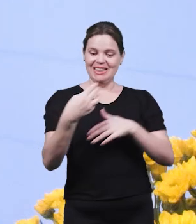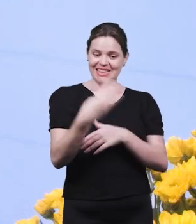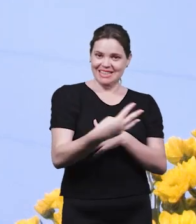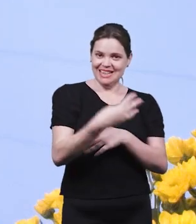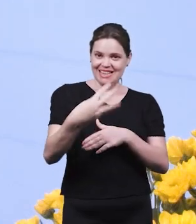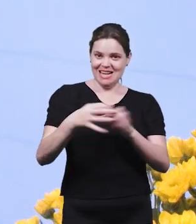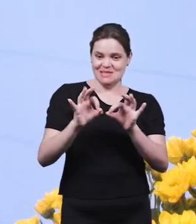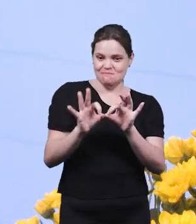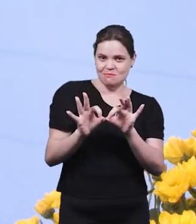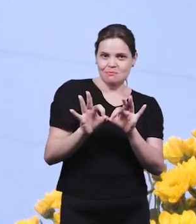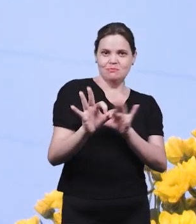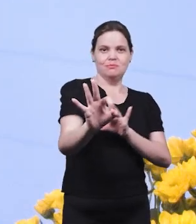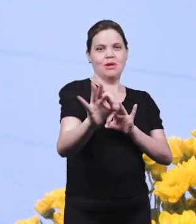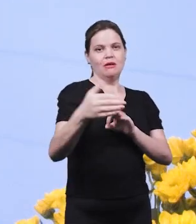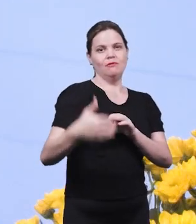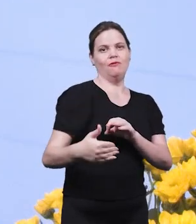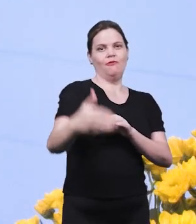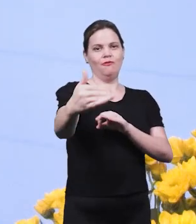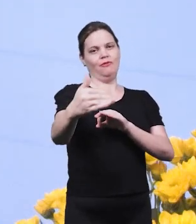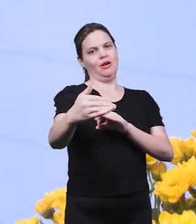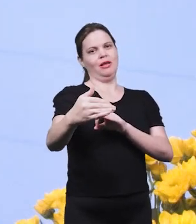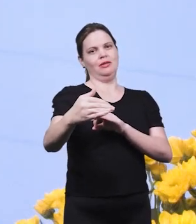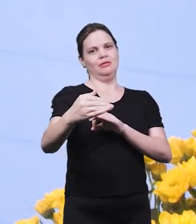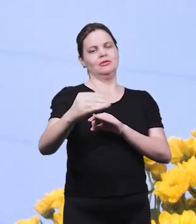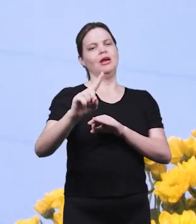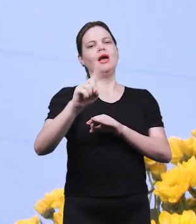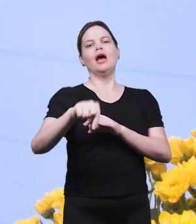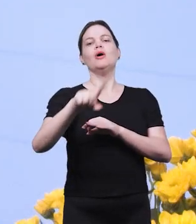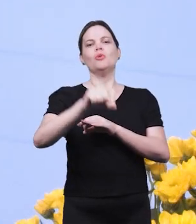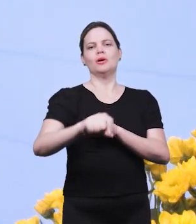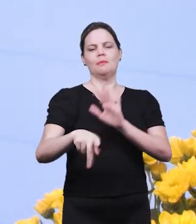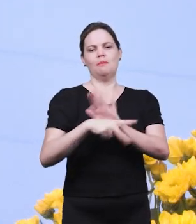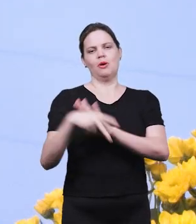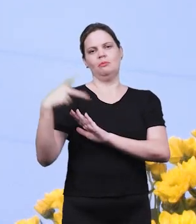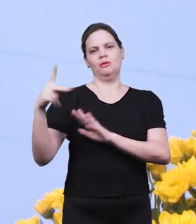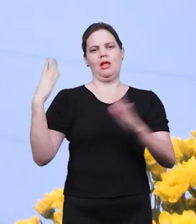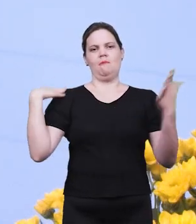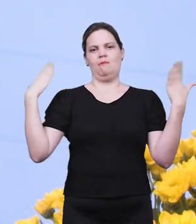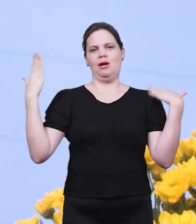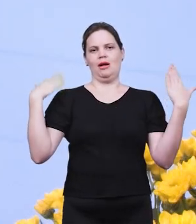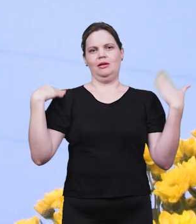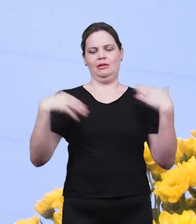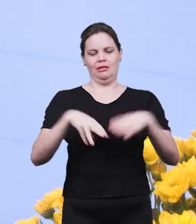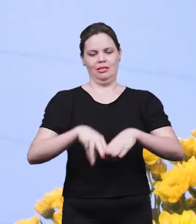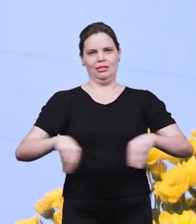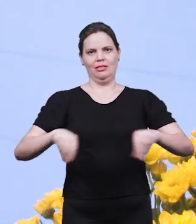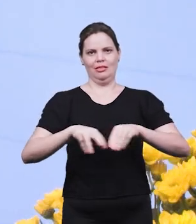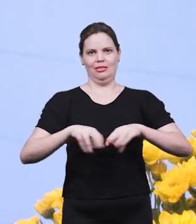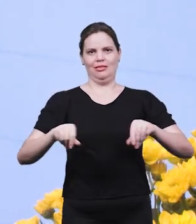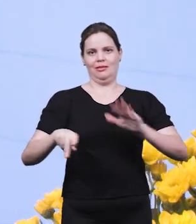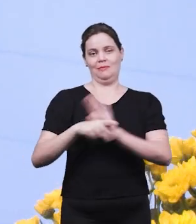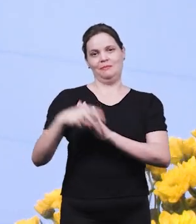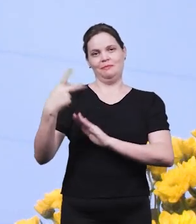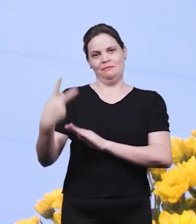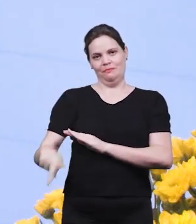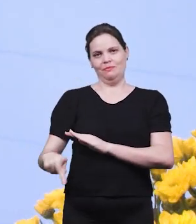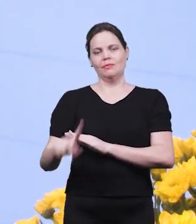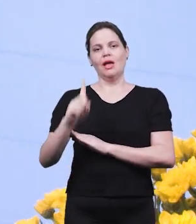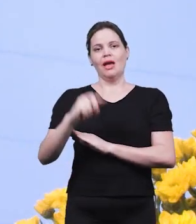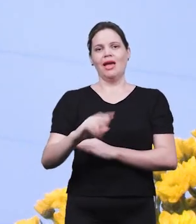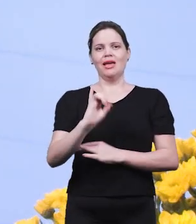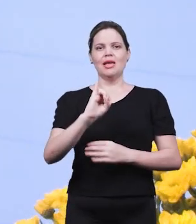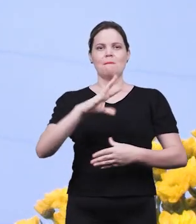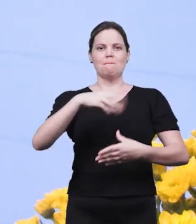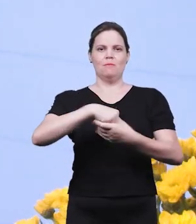frente, são considerados terrenos de Marinha, portanto, terrenos, bens